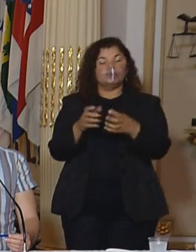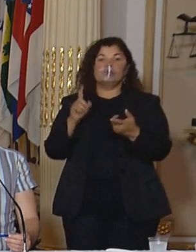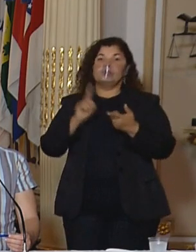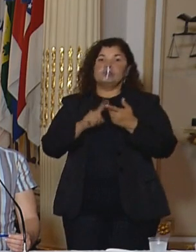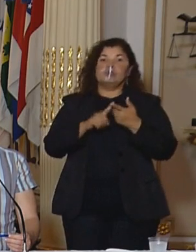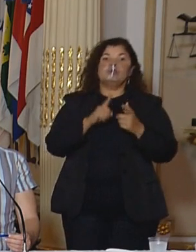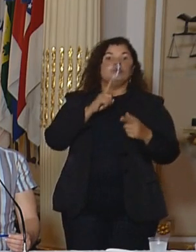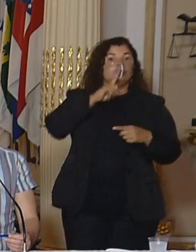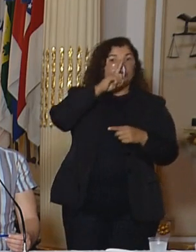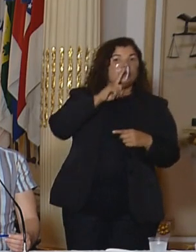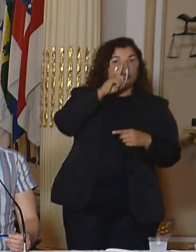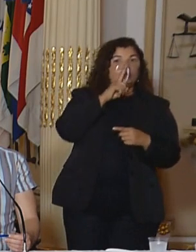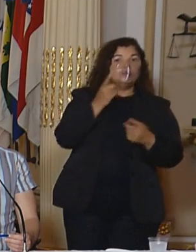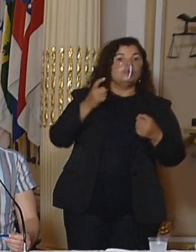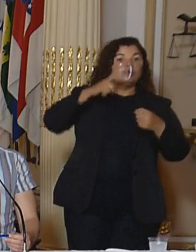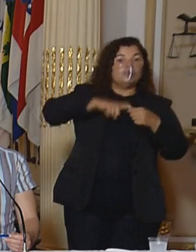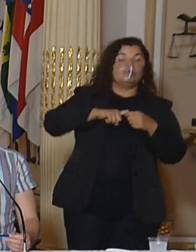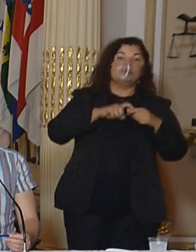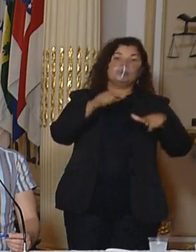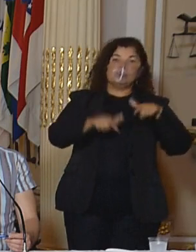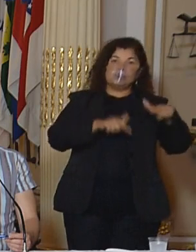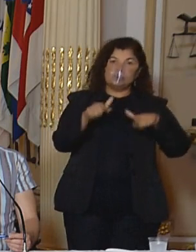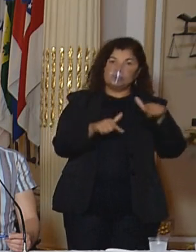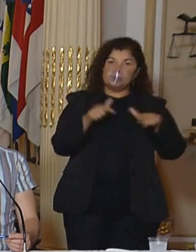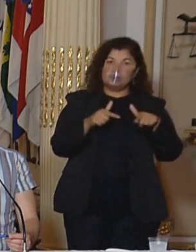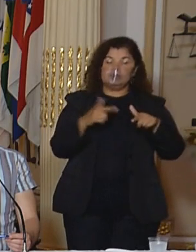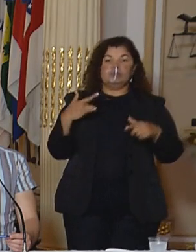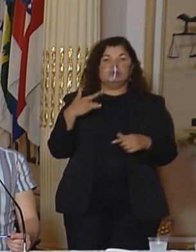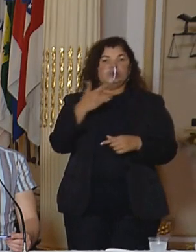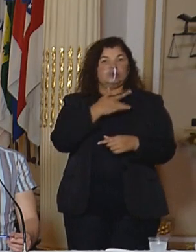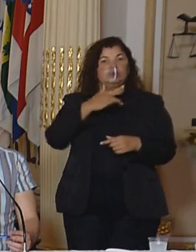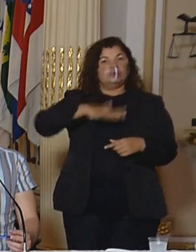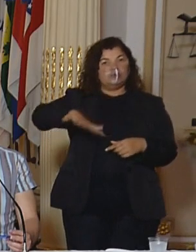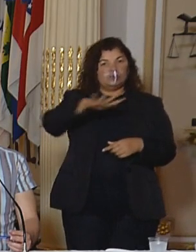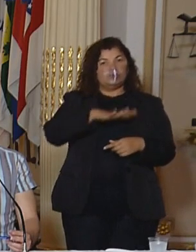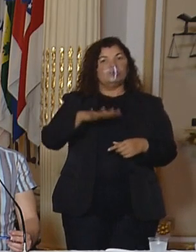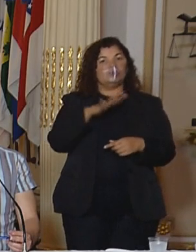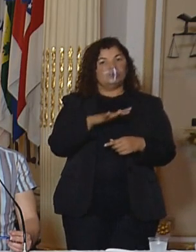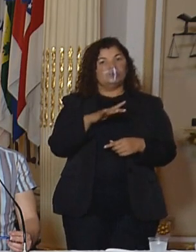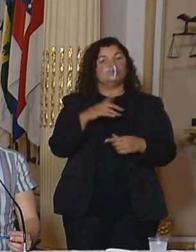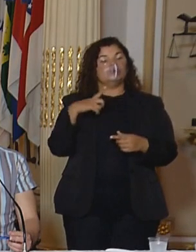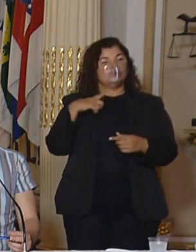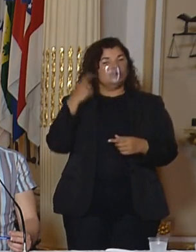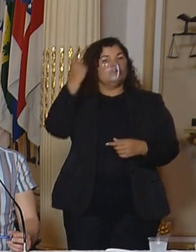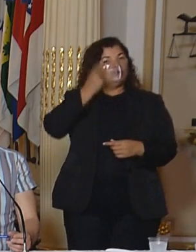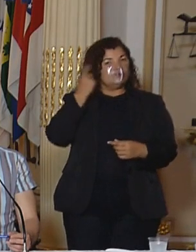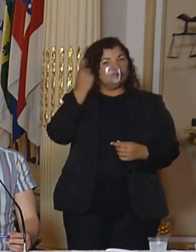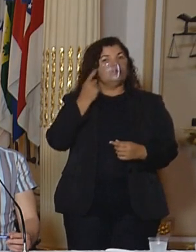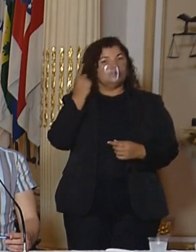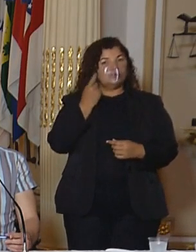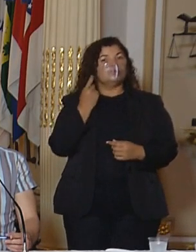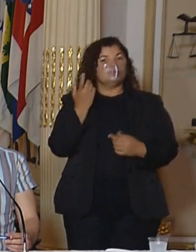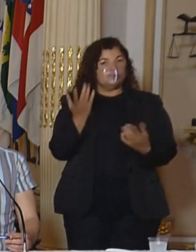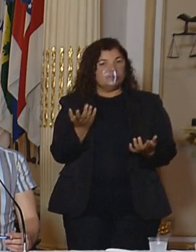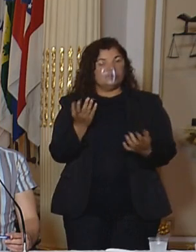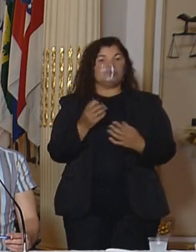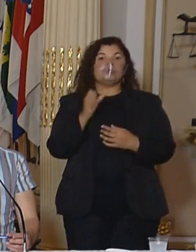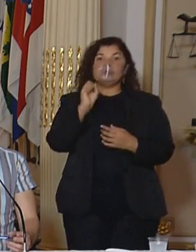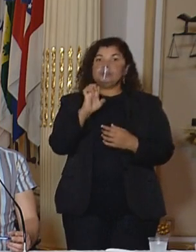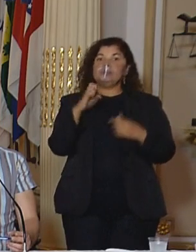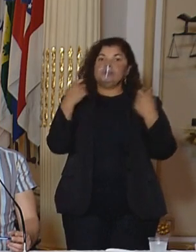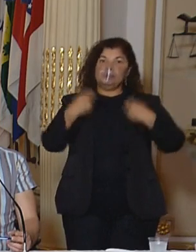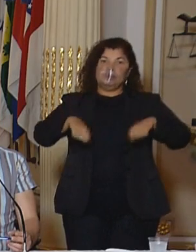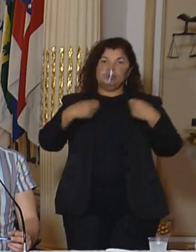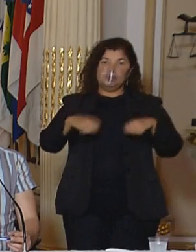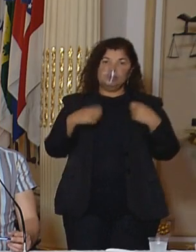de cada atividade representa para a saúde, que continua sendo nossa maior preocupação. E caso seja